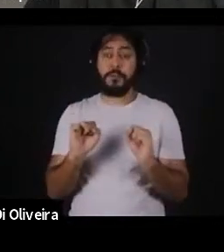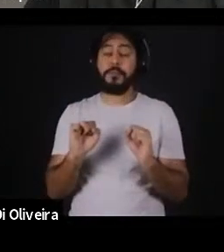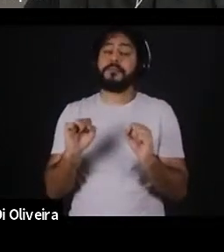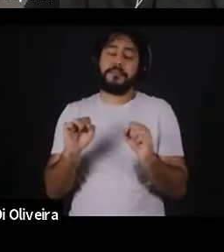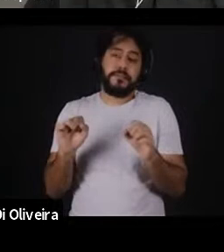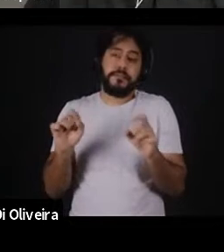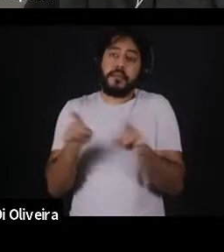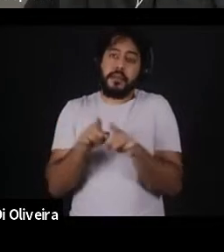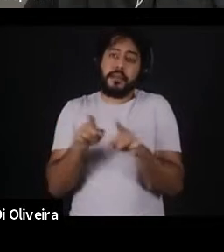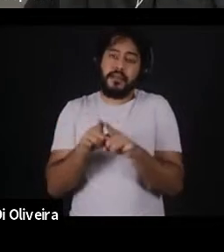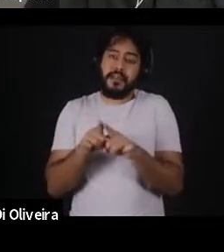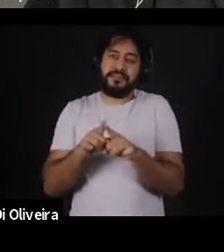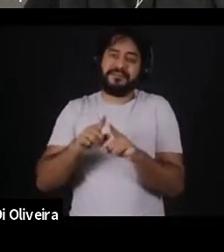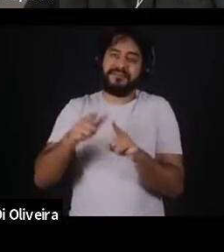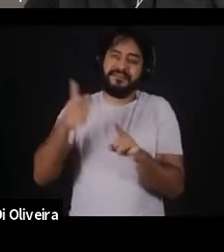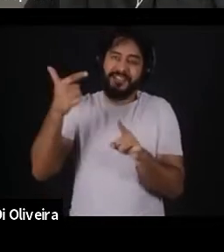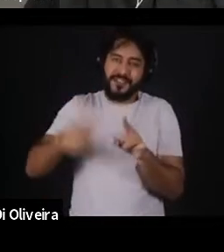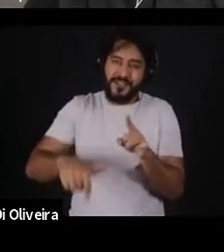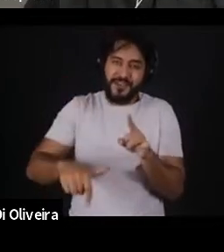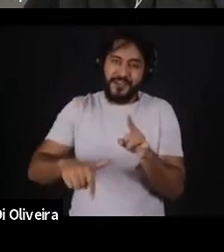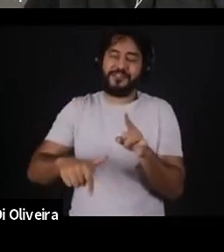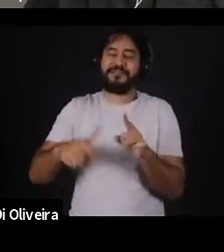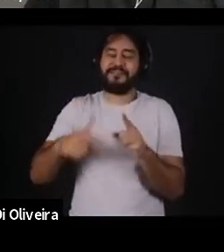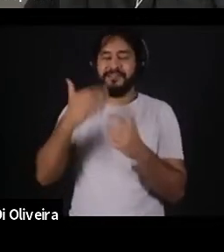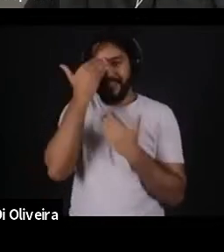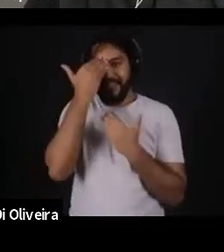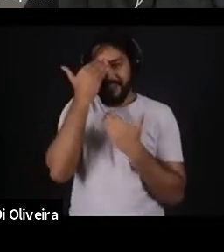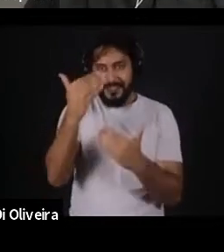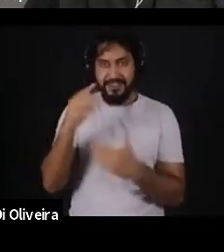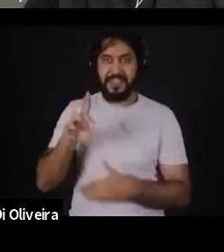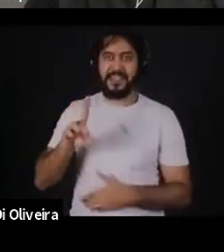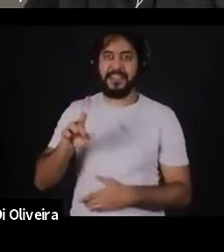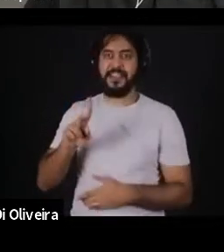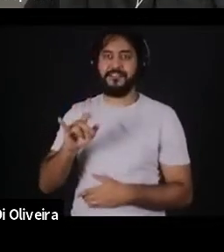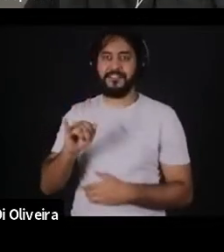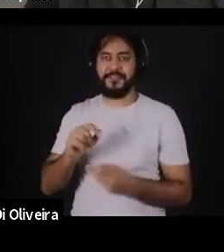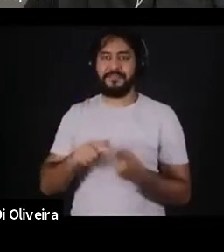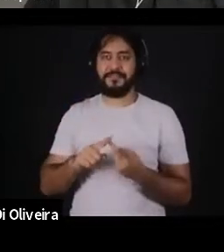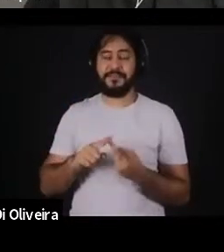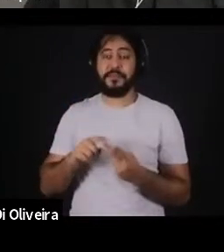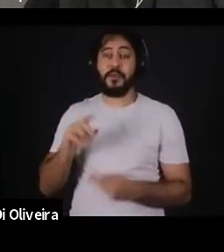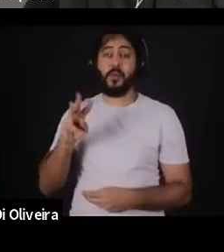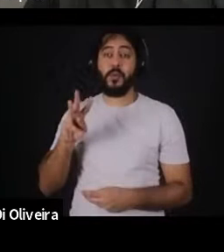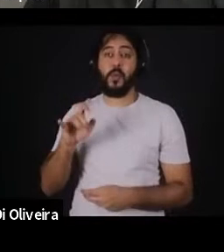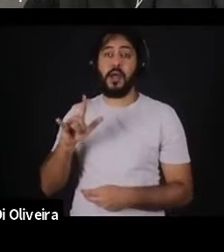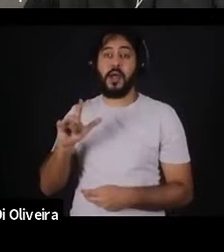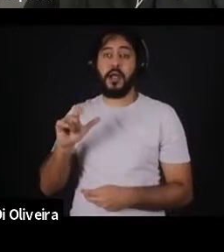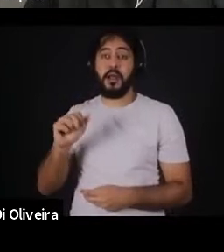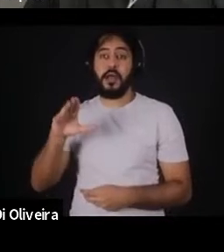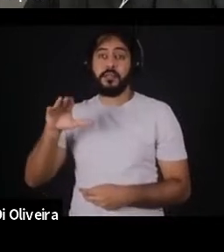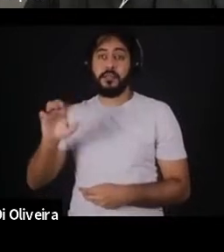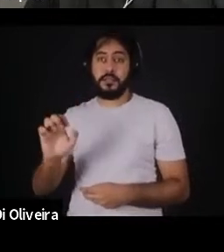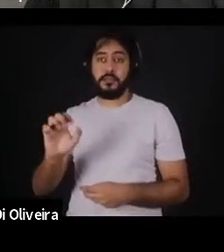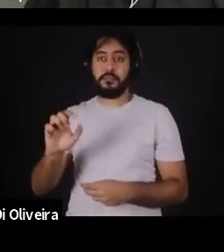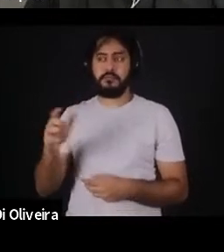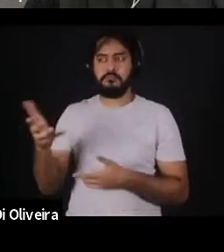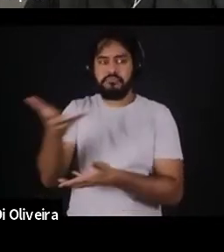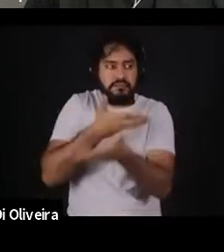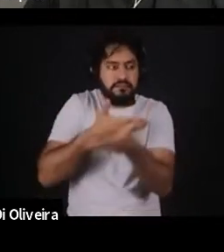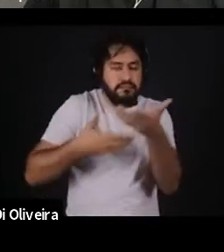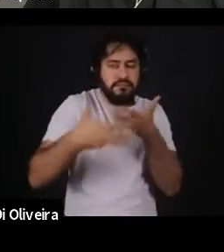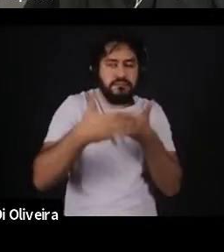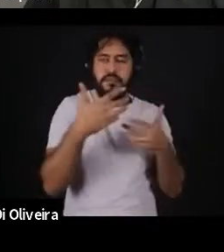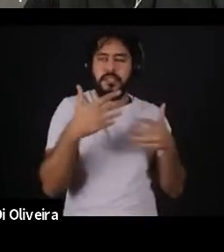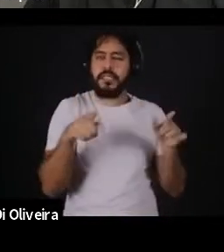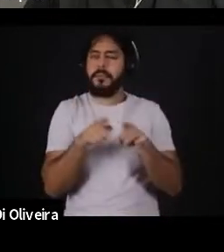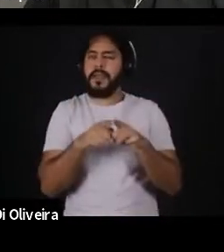mesmo agradecer Davi e ao Wallace pela troca incrível e também pela generosidade desde o início, desde o